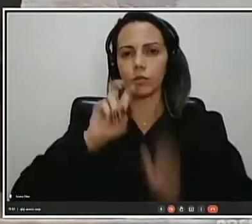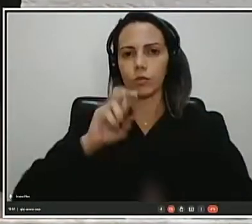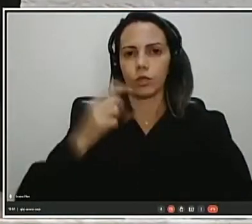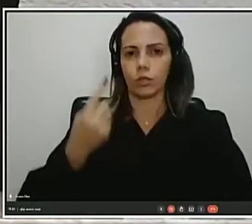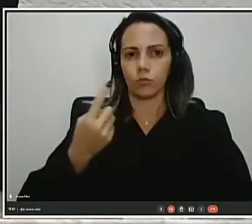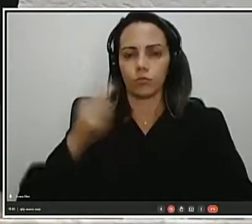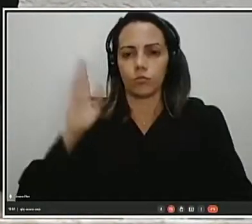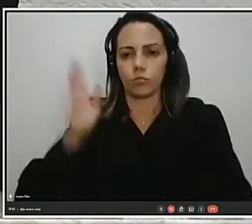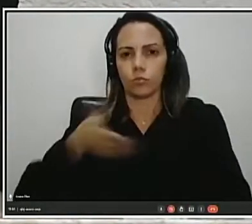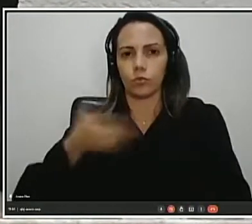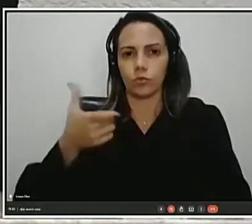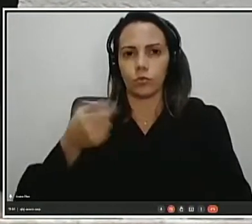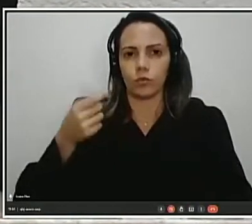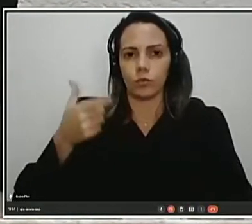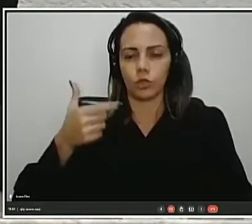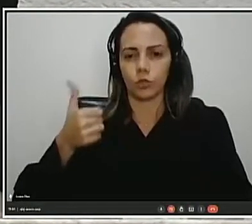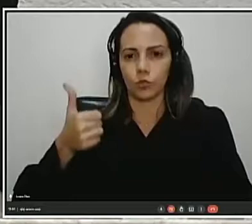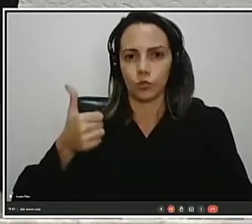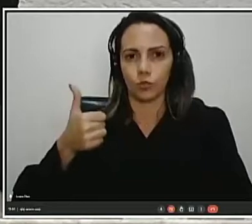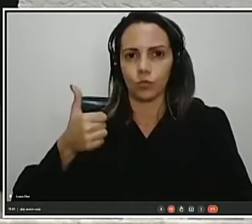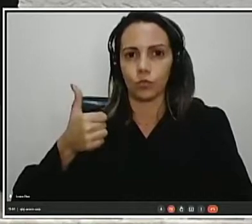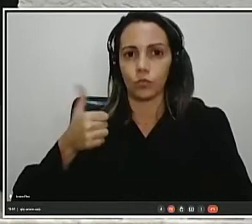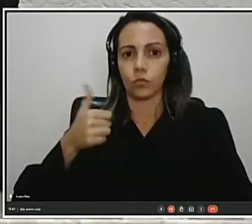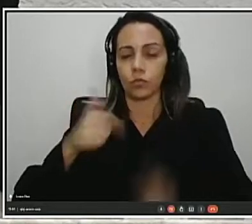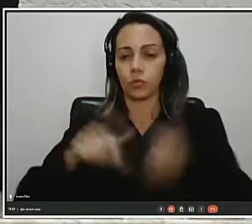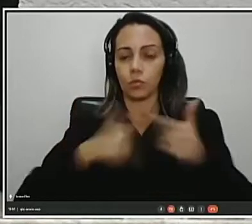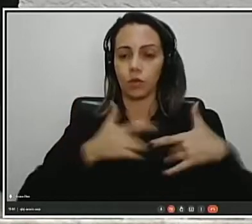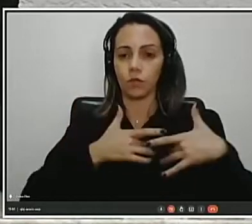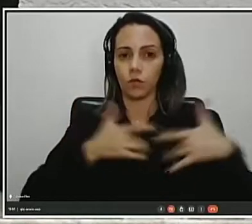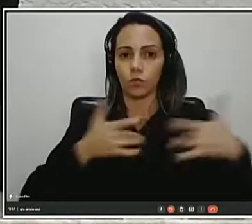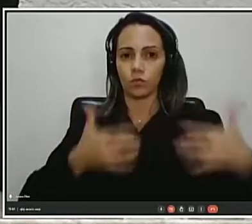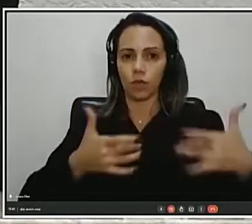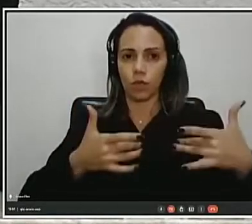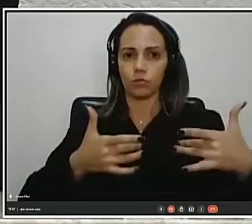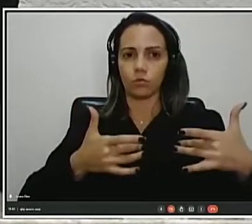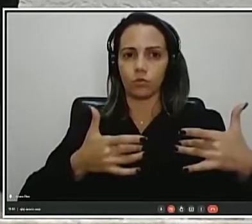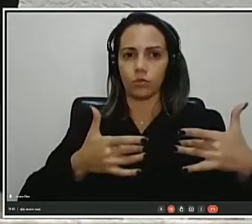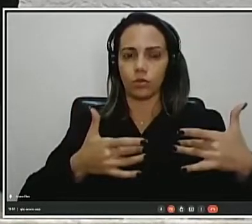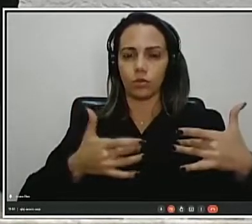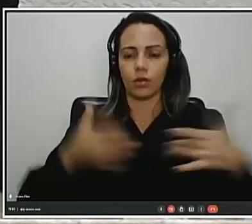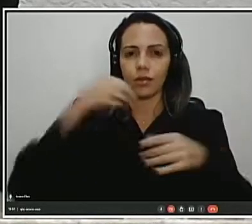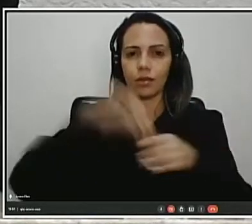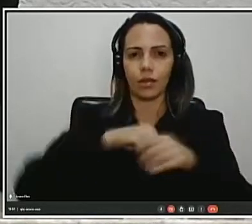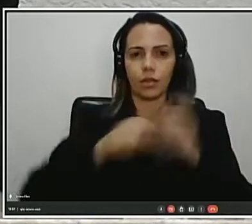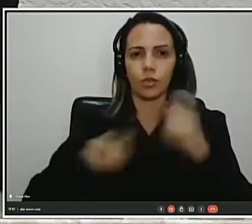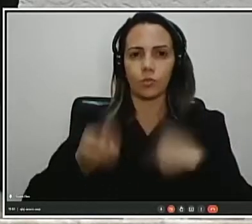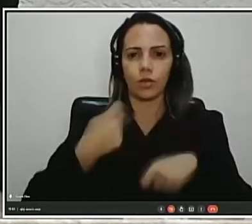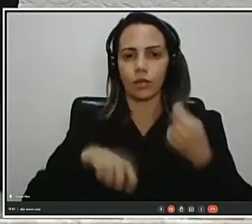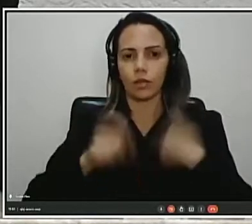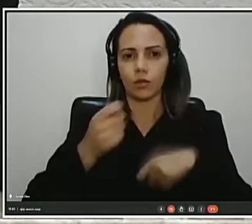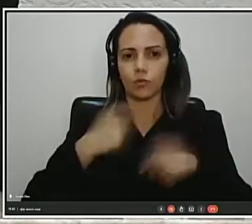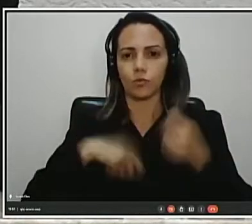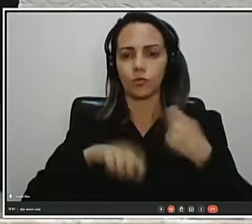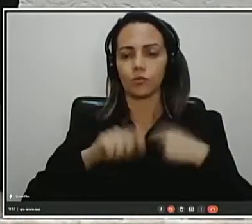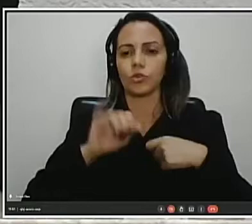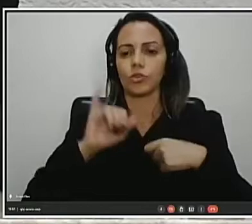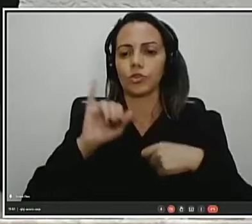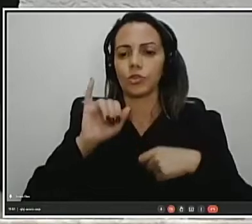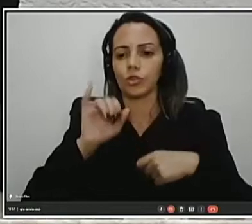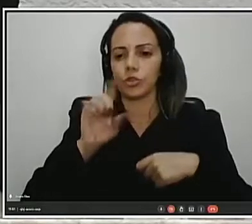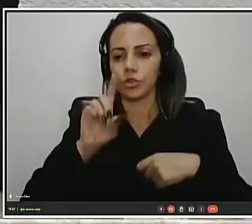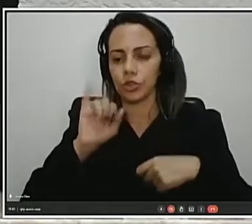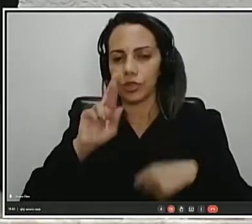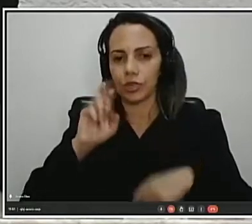2021. Institui o serviço voluntário no âmbito da administração direta e indireta do município de União da